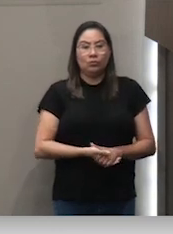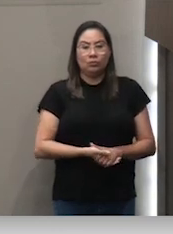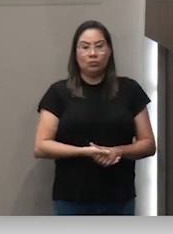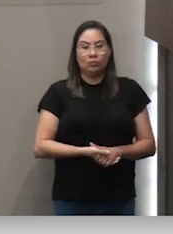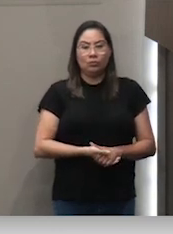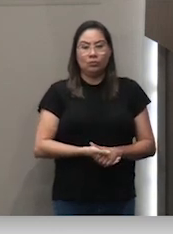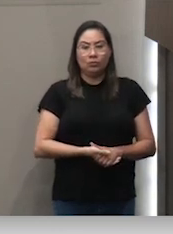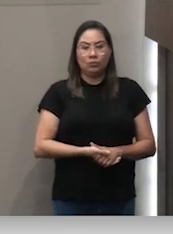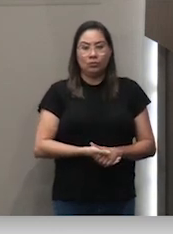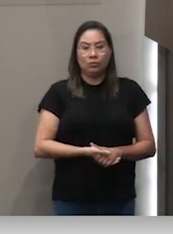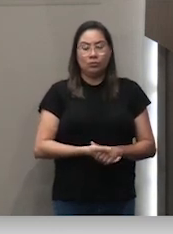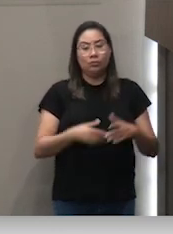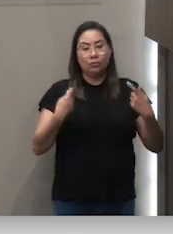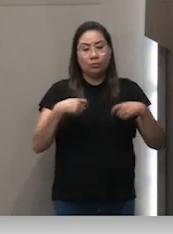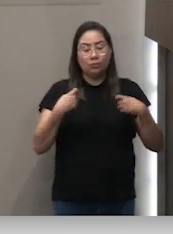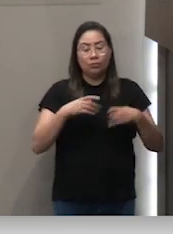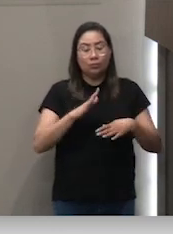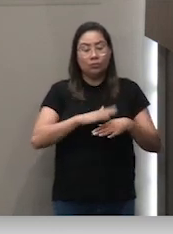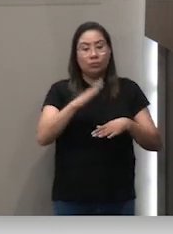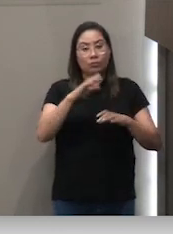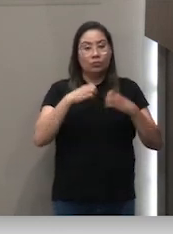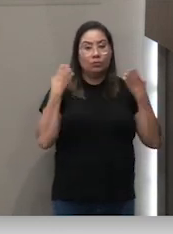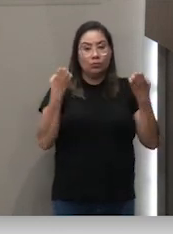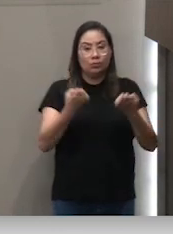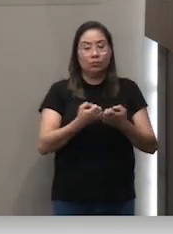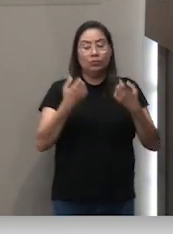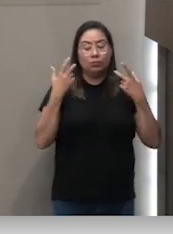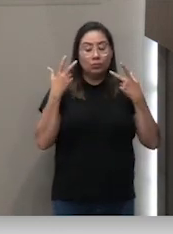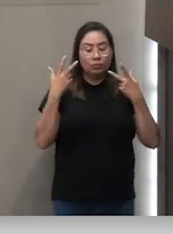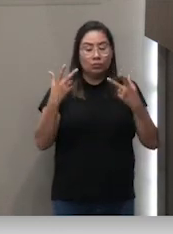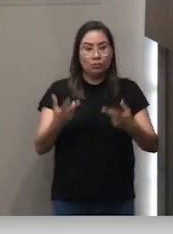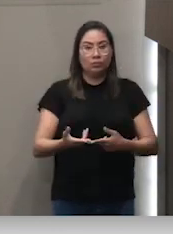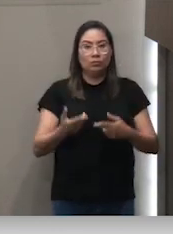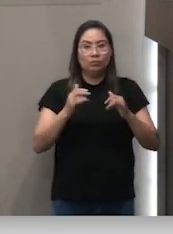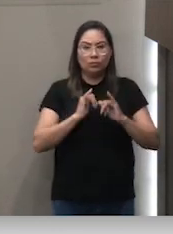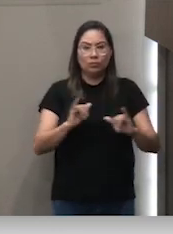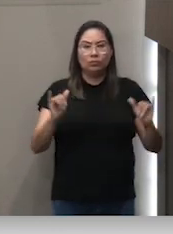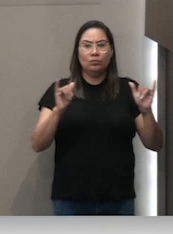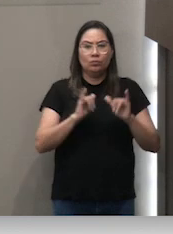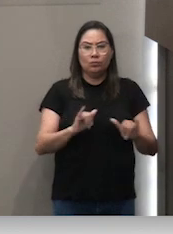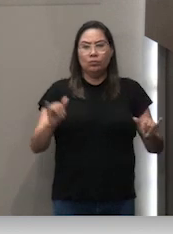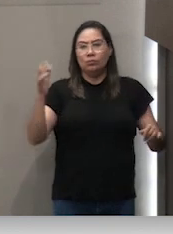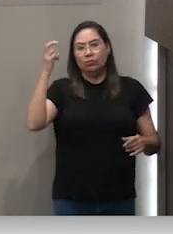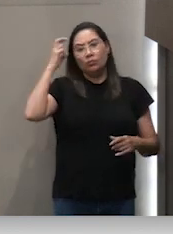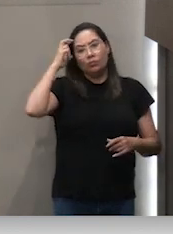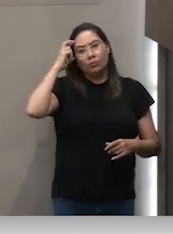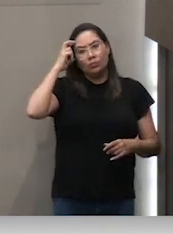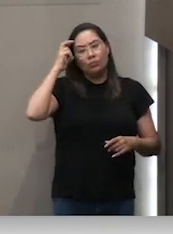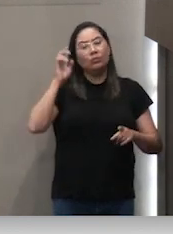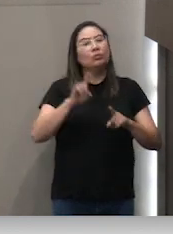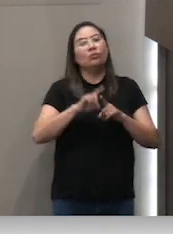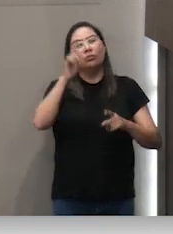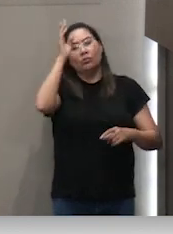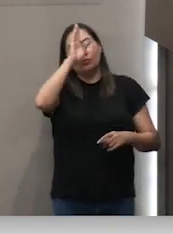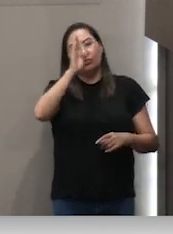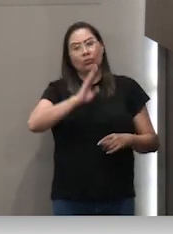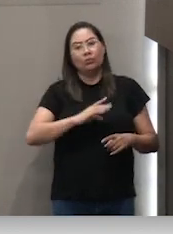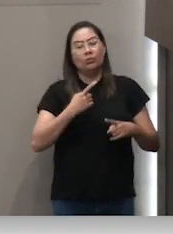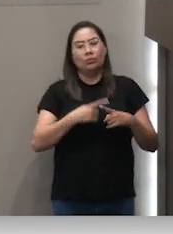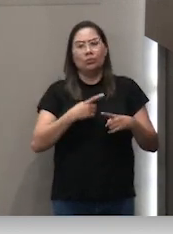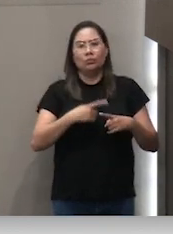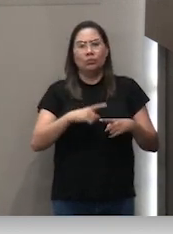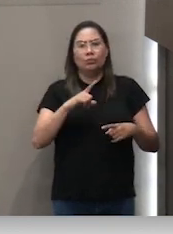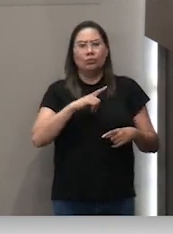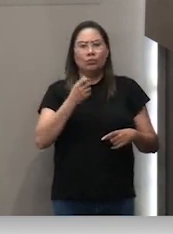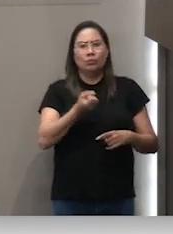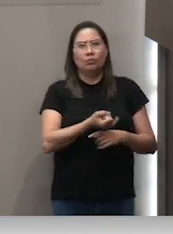Quem dera tivesse muito mais eventos dessa natureza para divulgar a nossa cultura, a cultura do Brasil, porque ali tinham